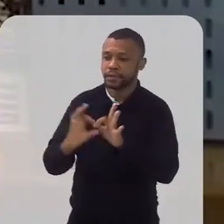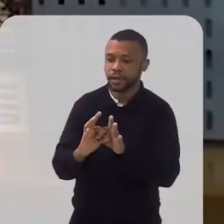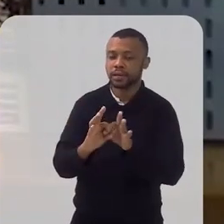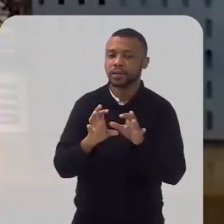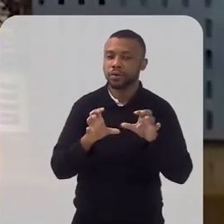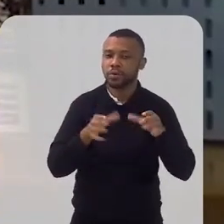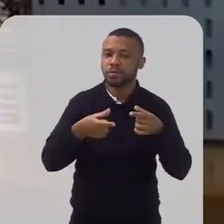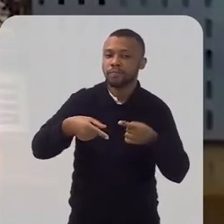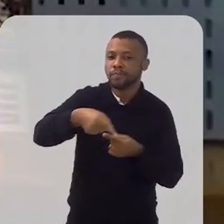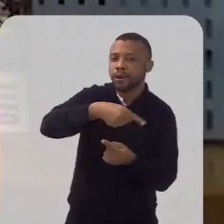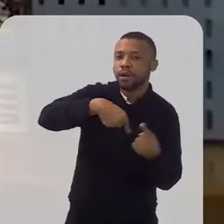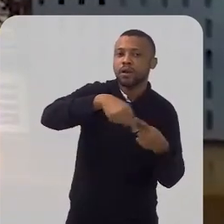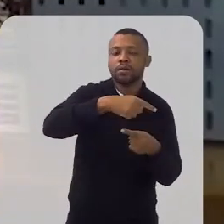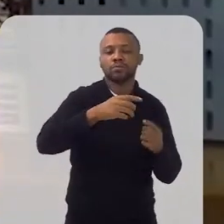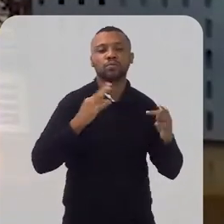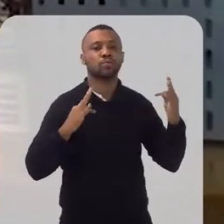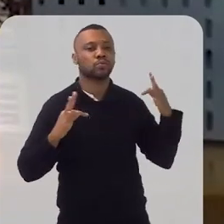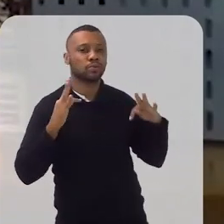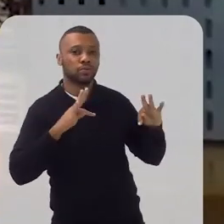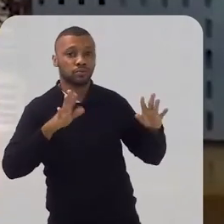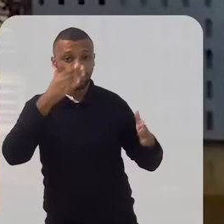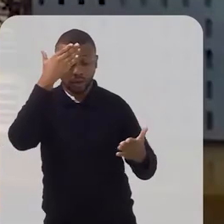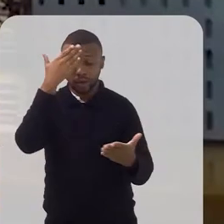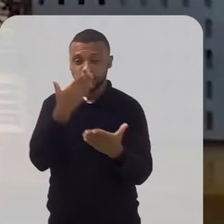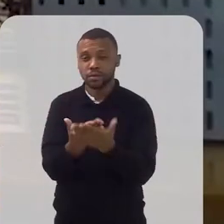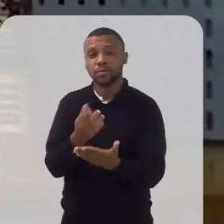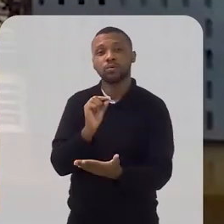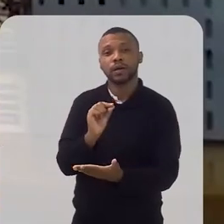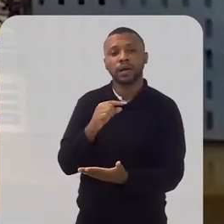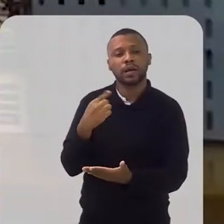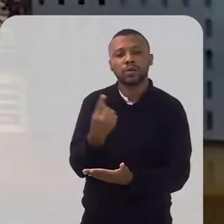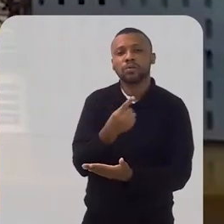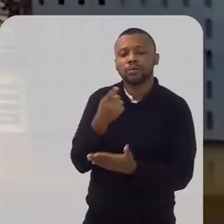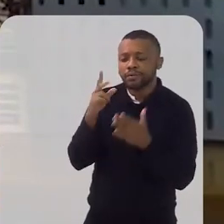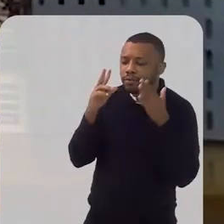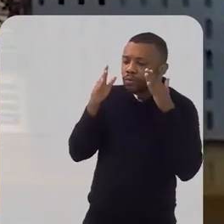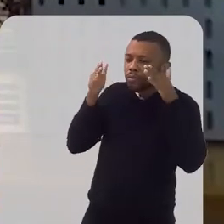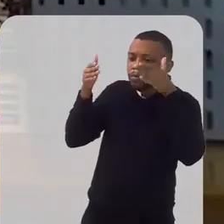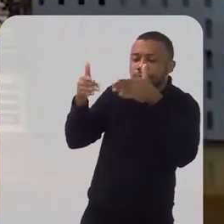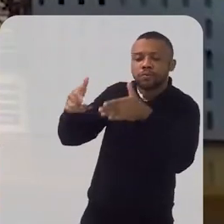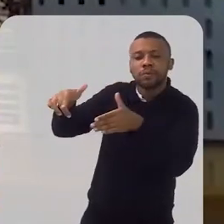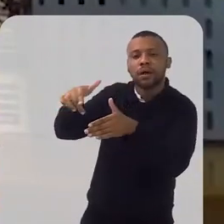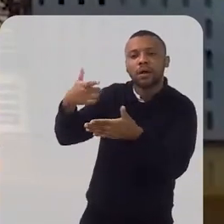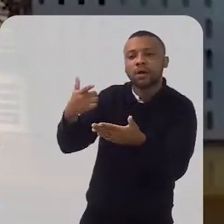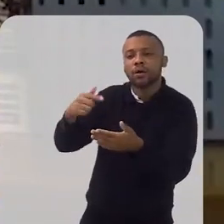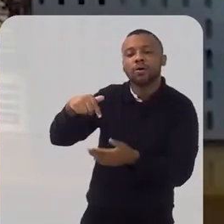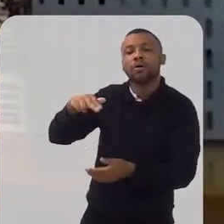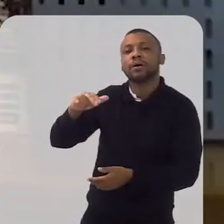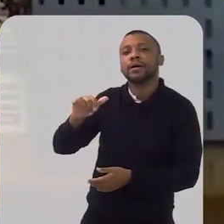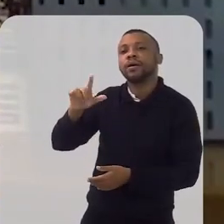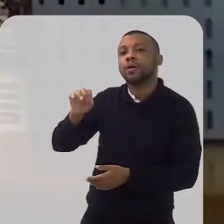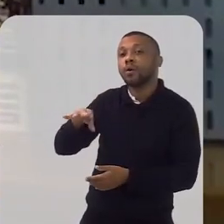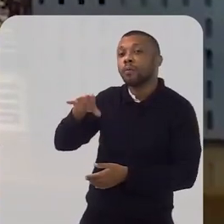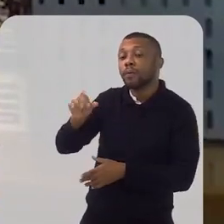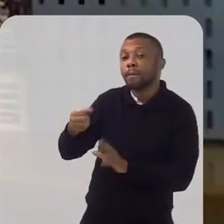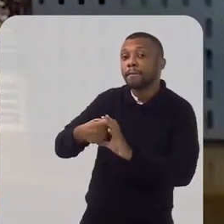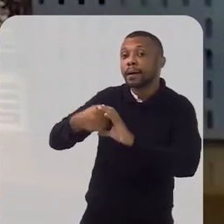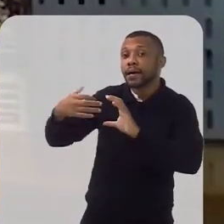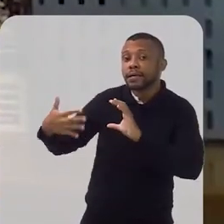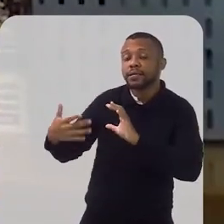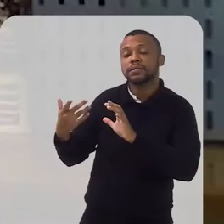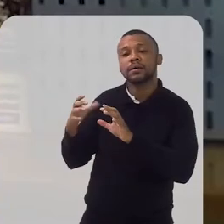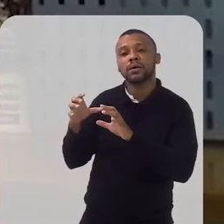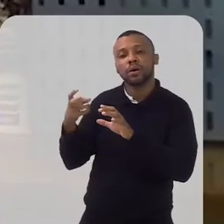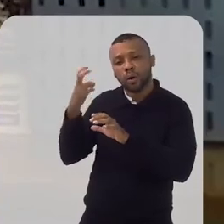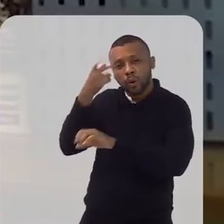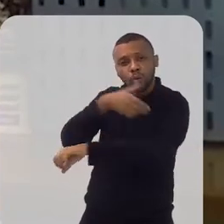gente encontra, que a gente acredita, é o município começar a entender aquele quilombo como um ativo, né, como um acervo cultural,